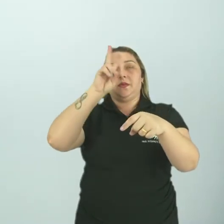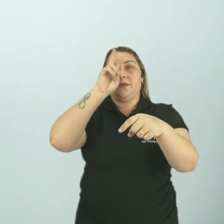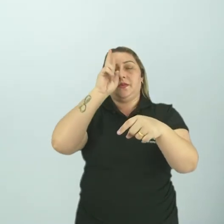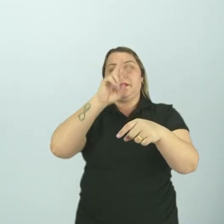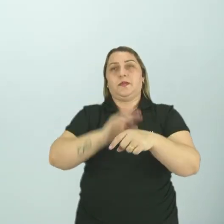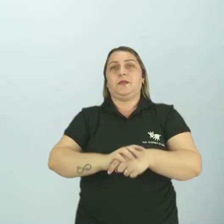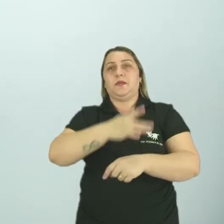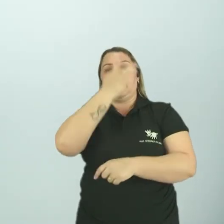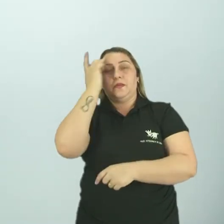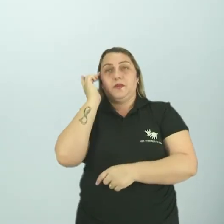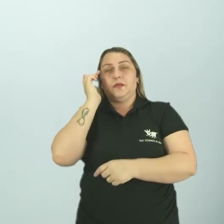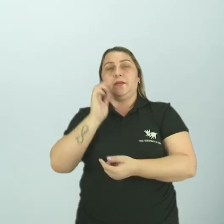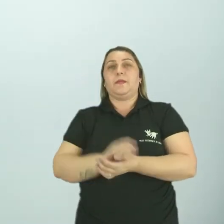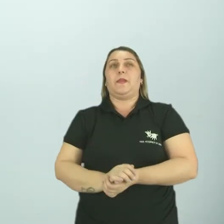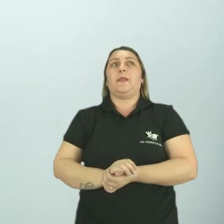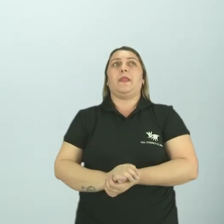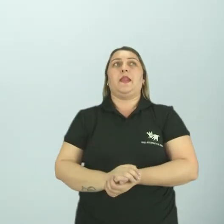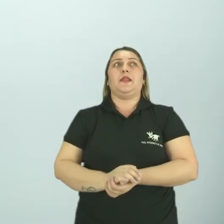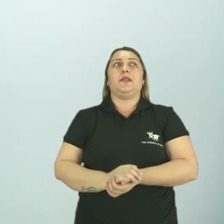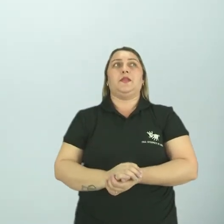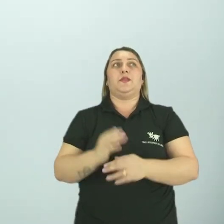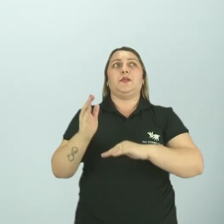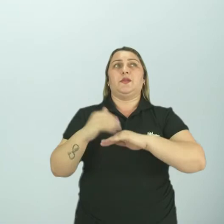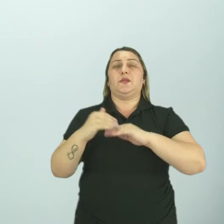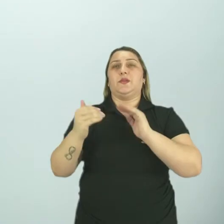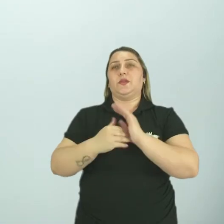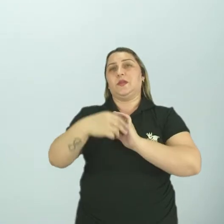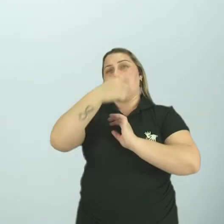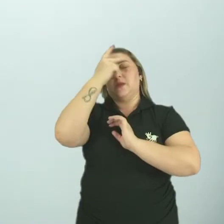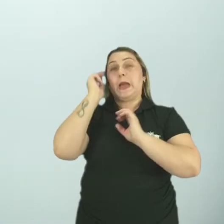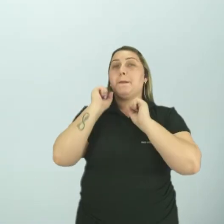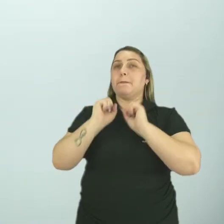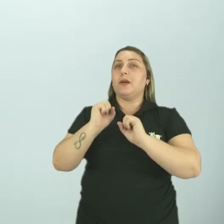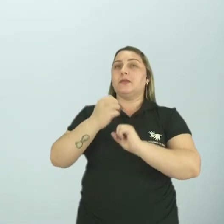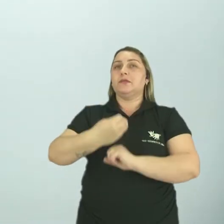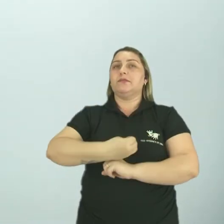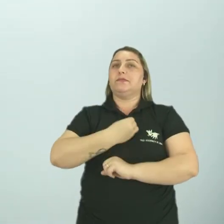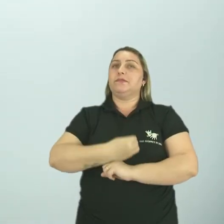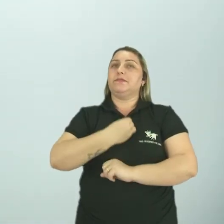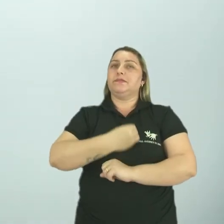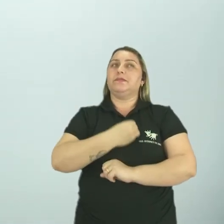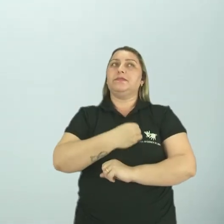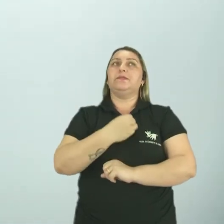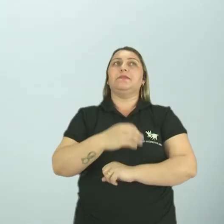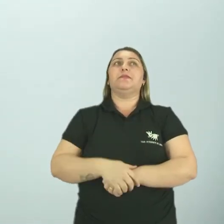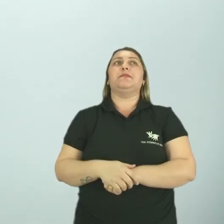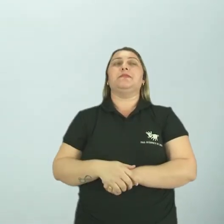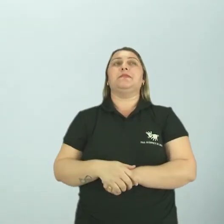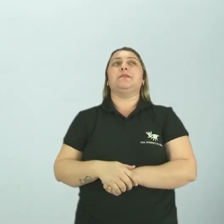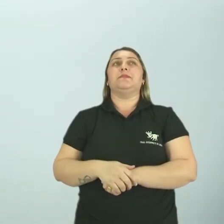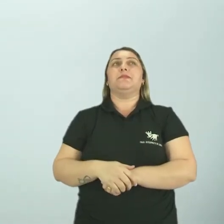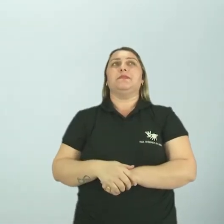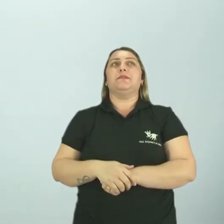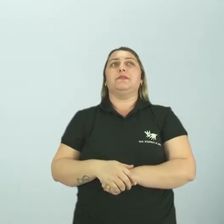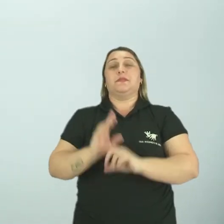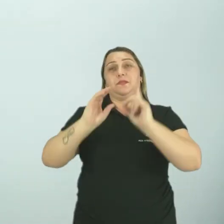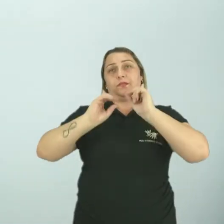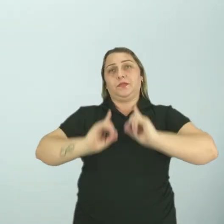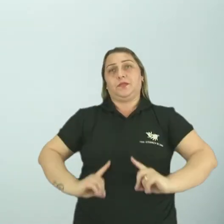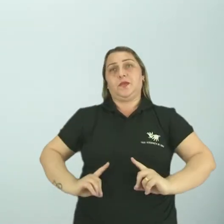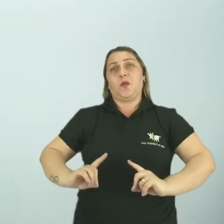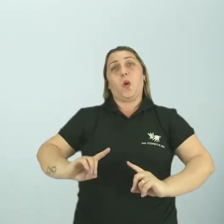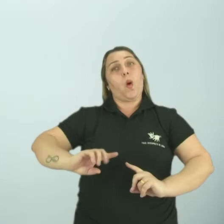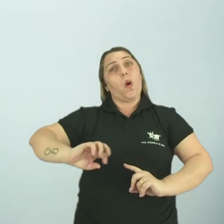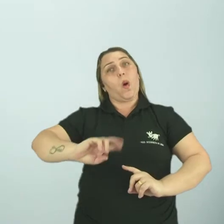ou pessoas, e que todas as pessoas podem participar, né, tanto as pessoas com